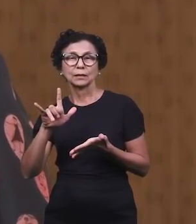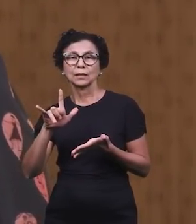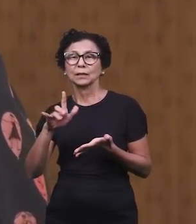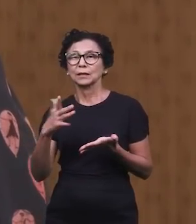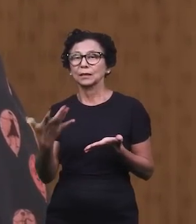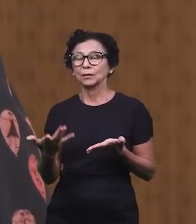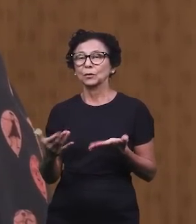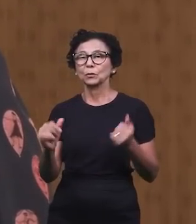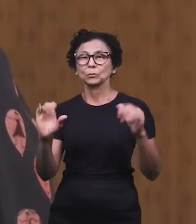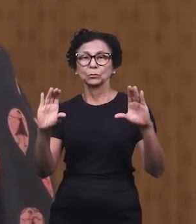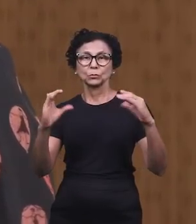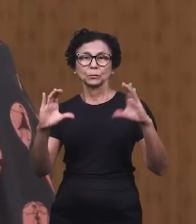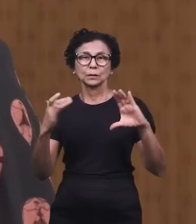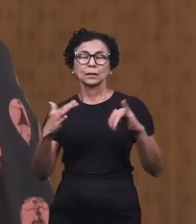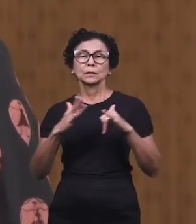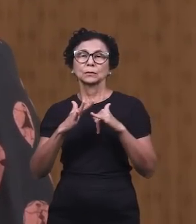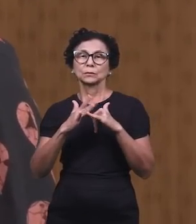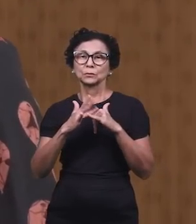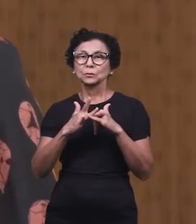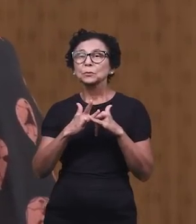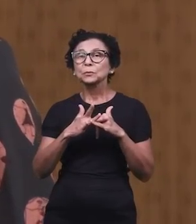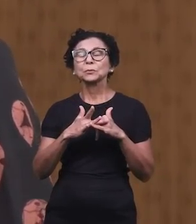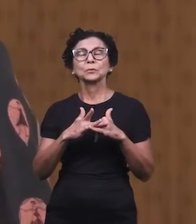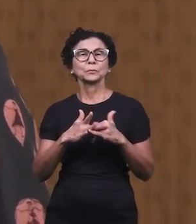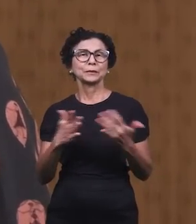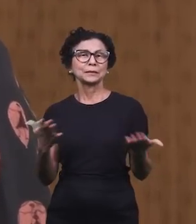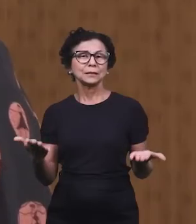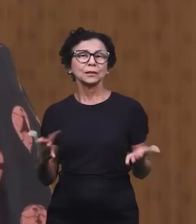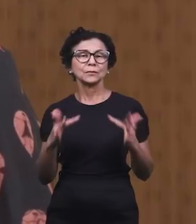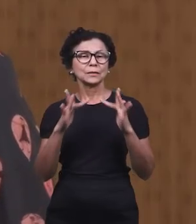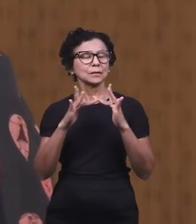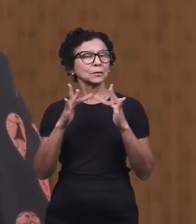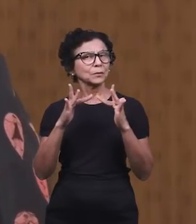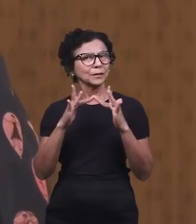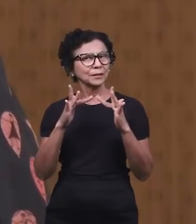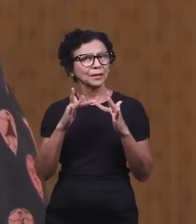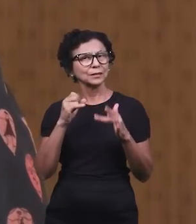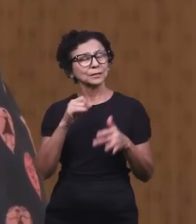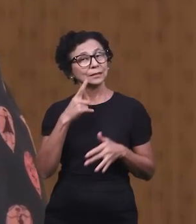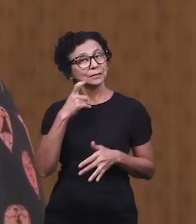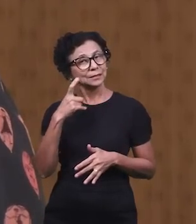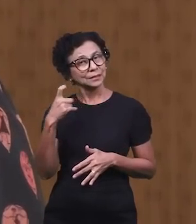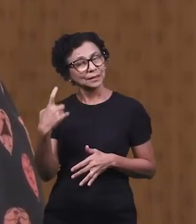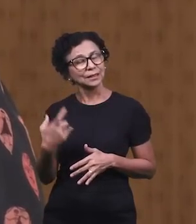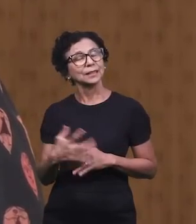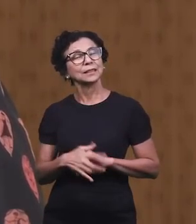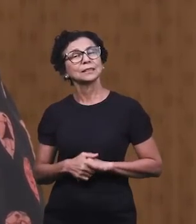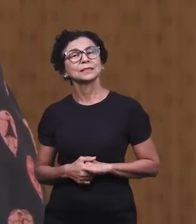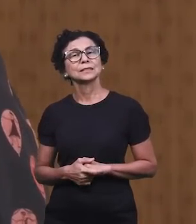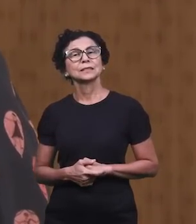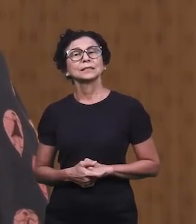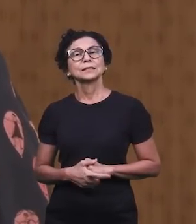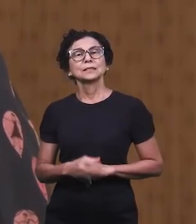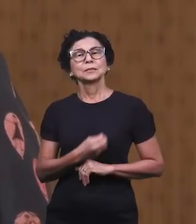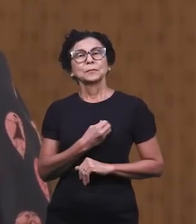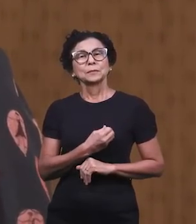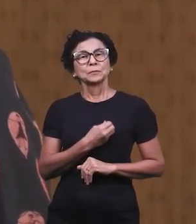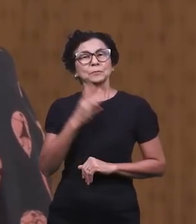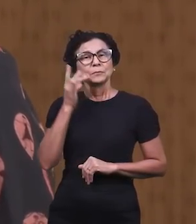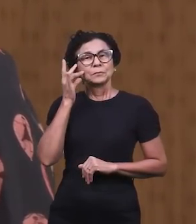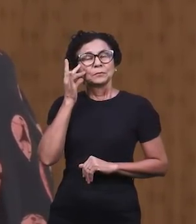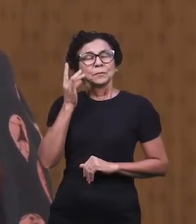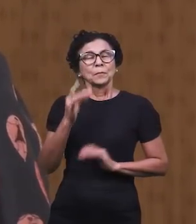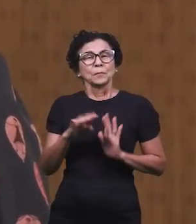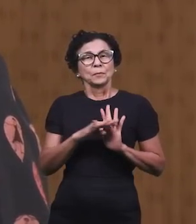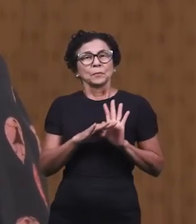próprio comentário aqui no YouTube. Fale conosco se você tem interesse de participar presencialmente nesse programa,